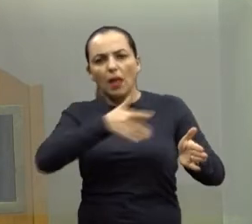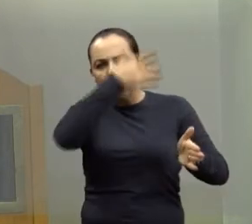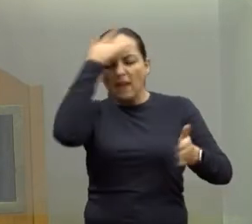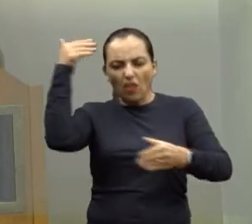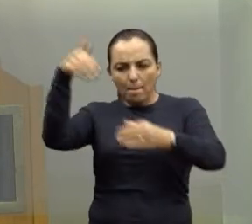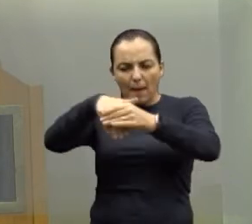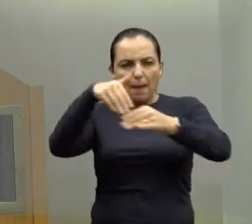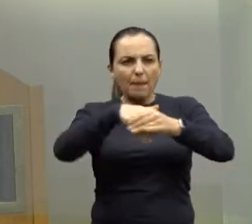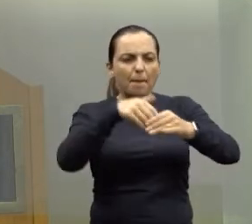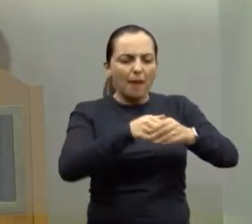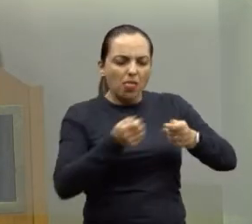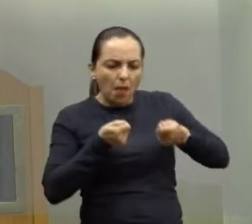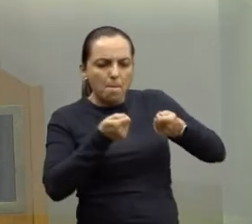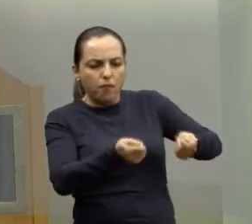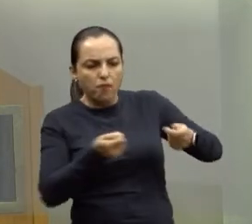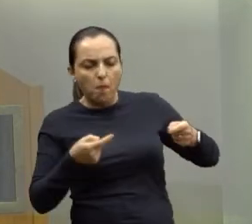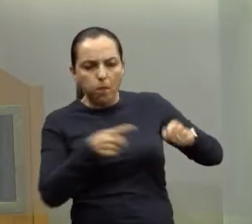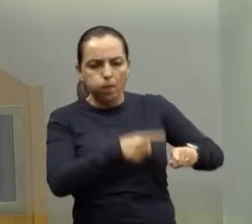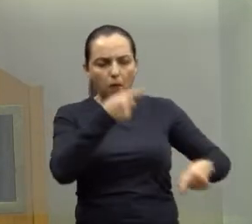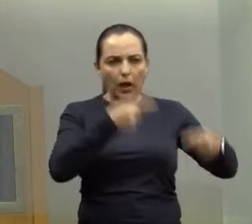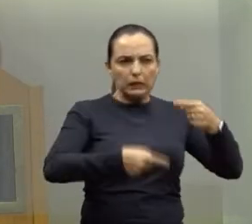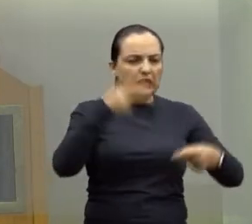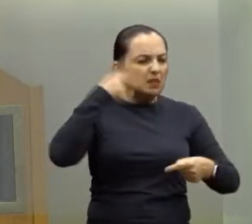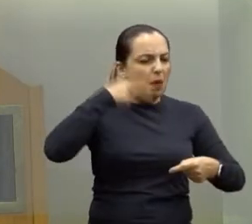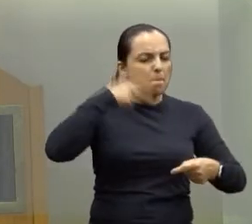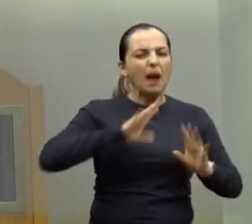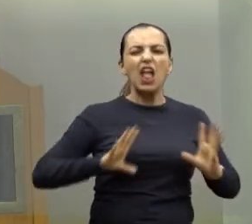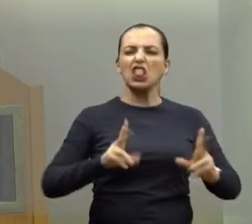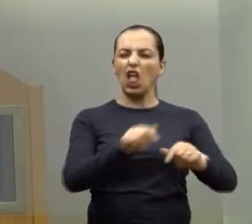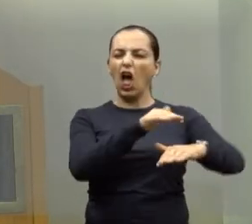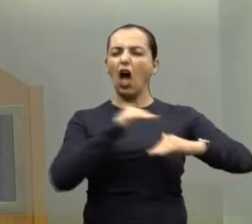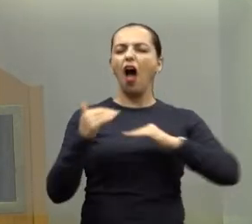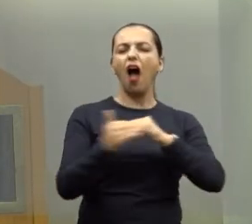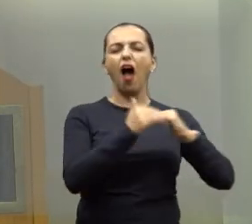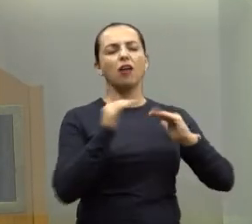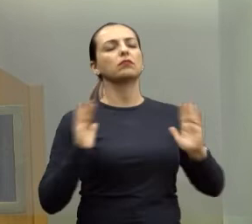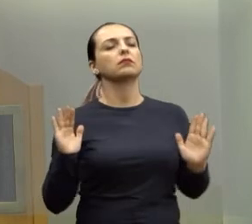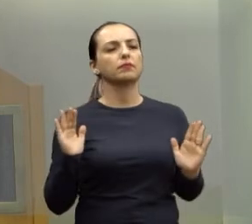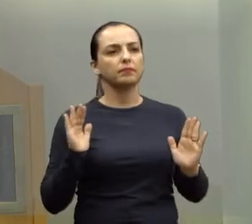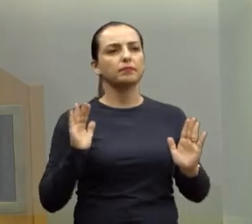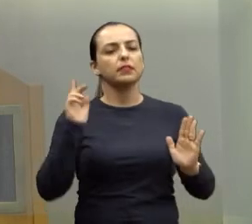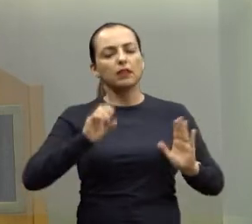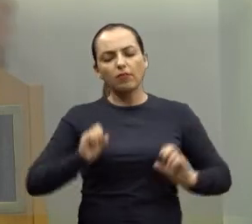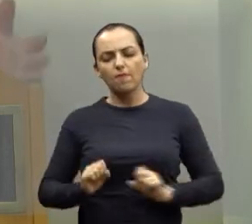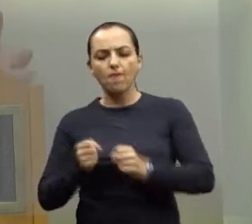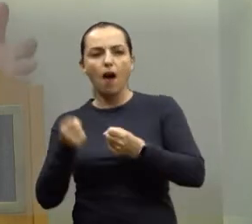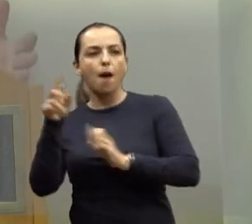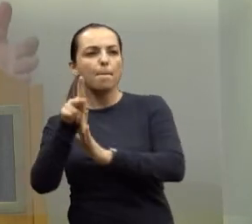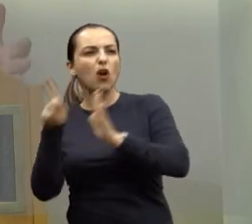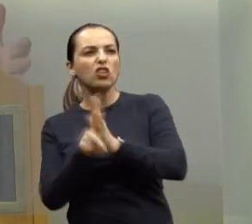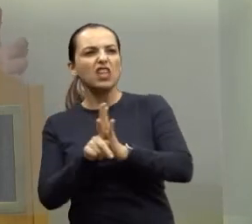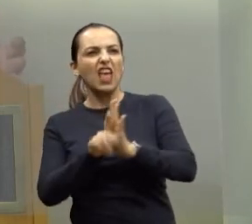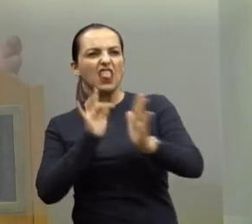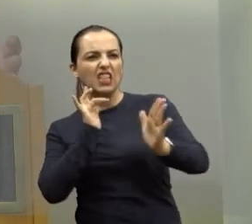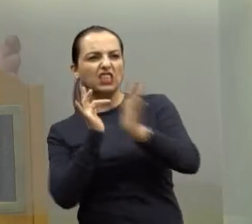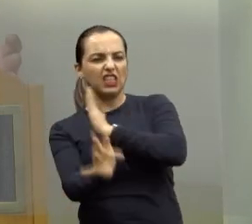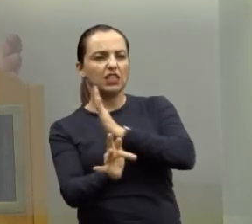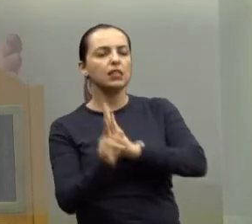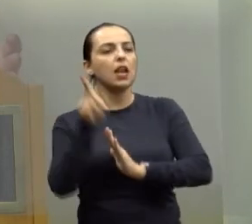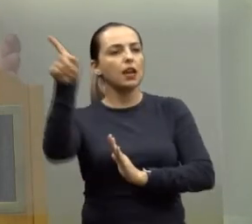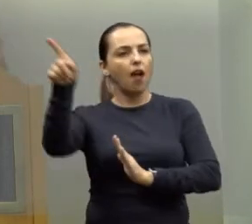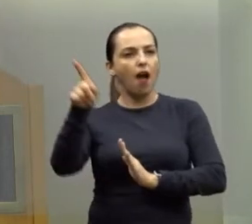urna aí para nos atacar para atacar política para falar que todo mundo era igual defendendo o projeto do genocida que está no